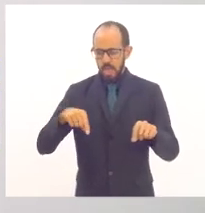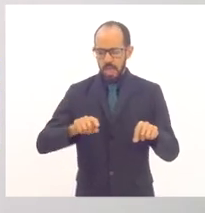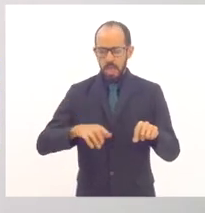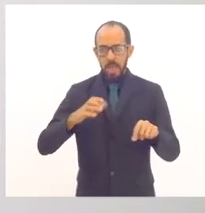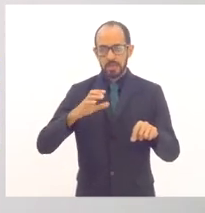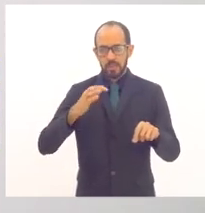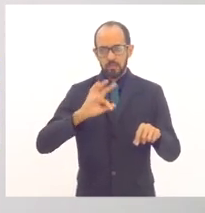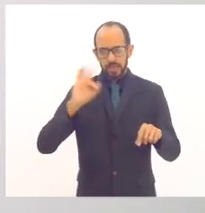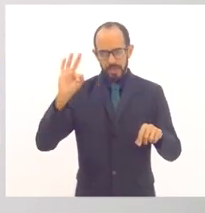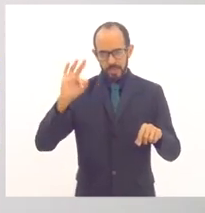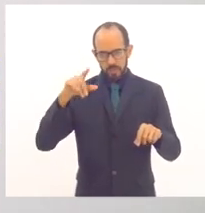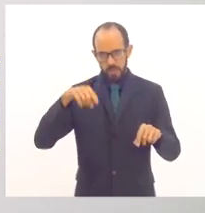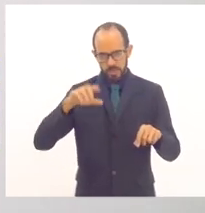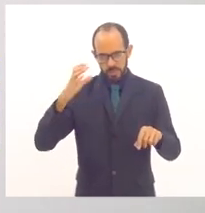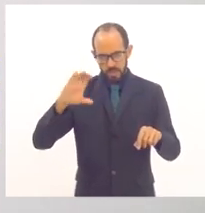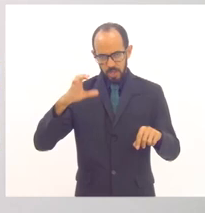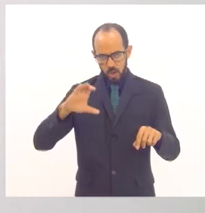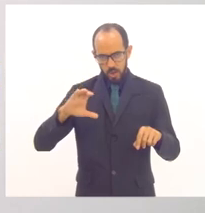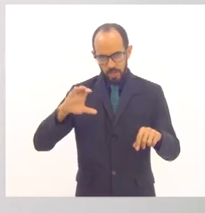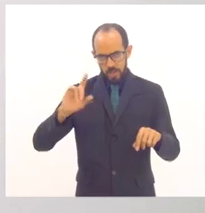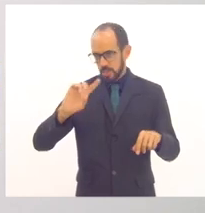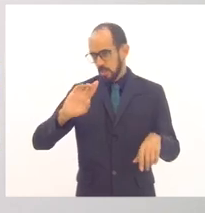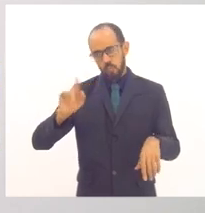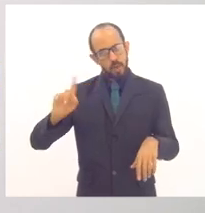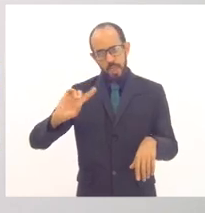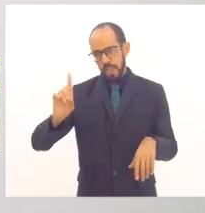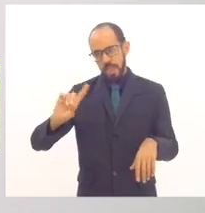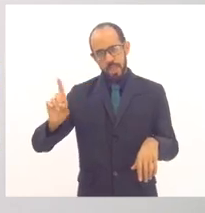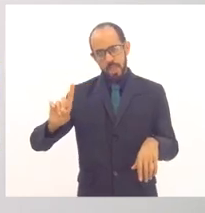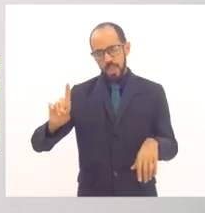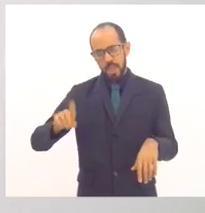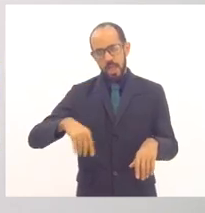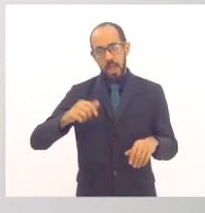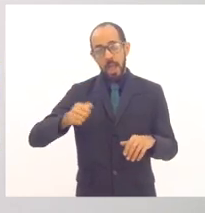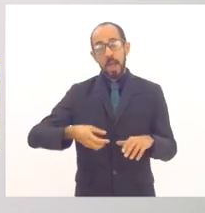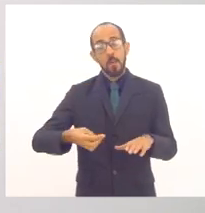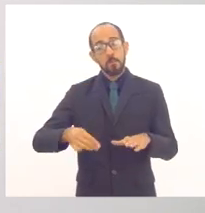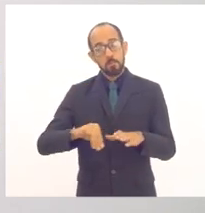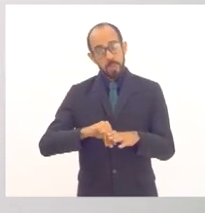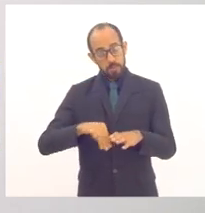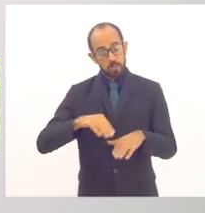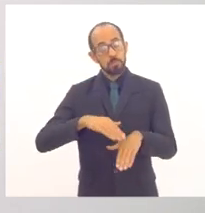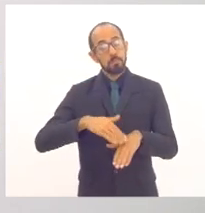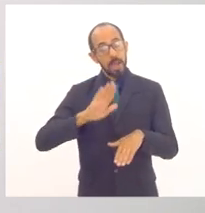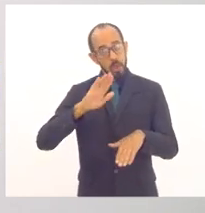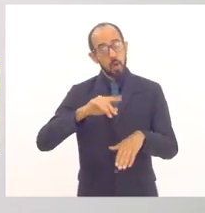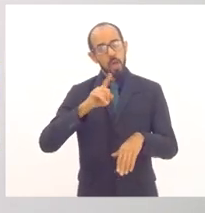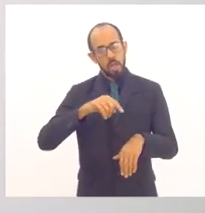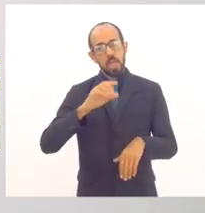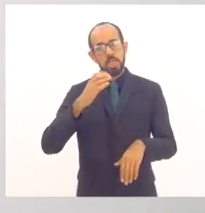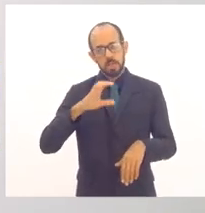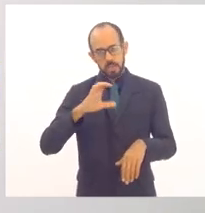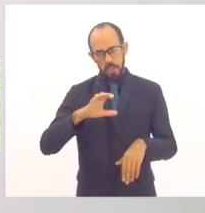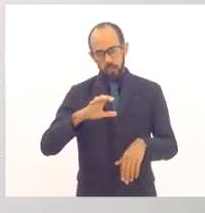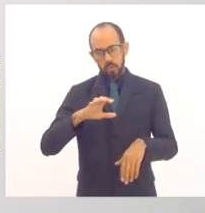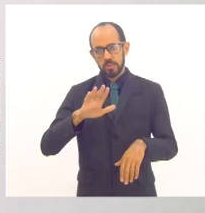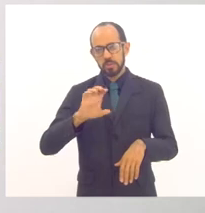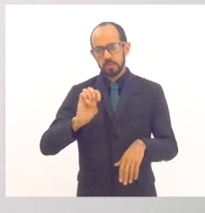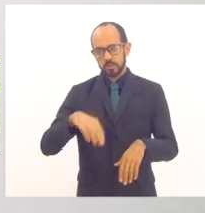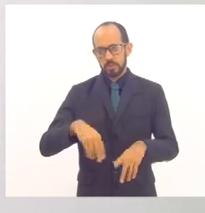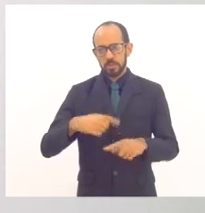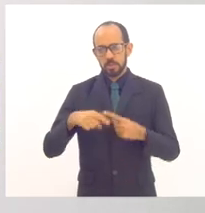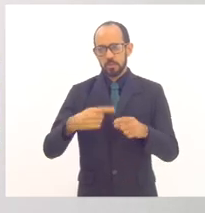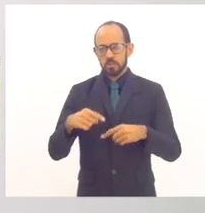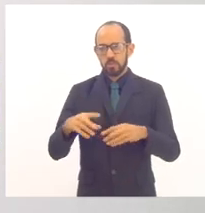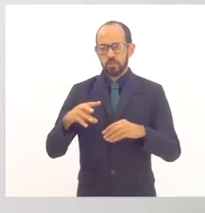de Niterói. O maior número dos filiados é Niterói e adjacência. Essa é a verdade. Depois com o complemento